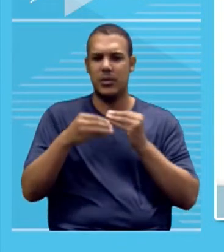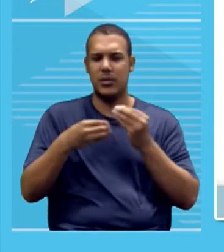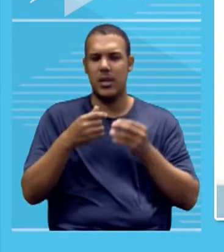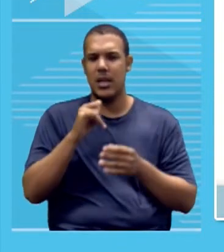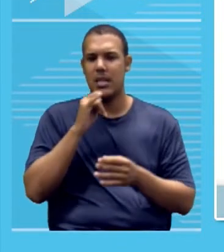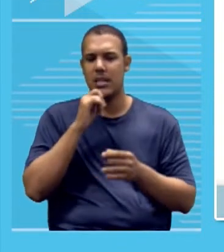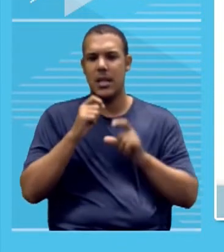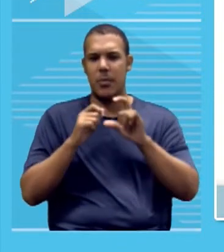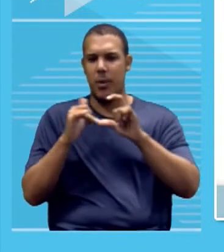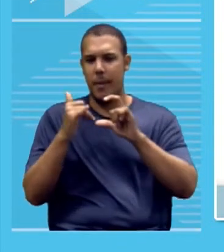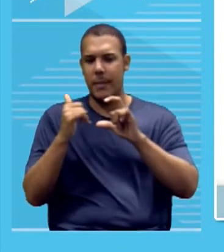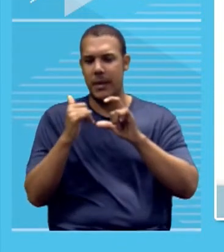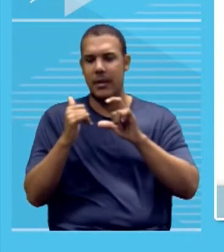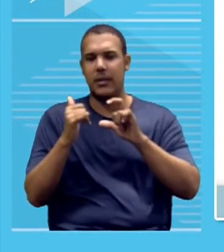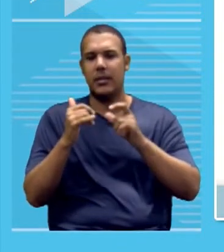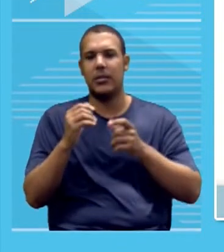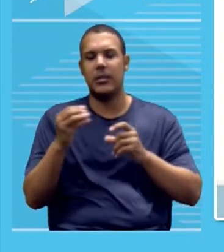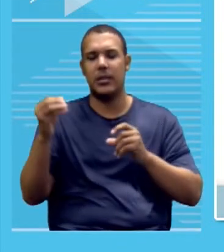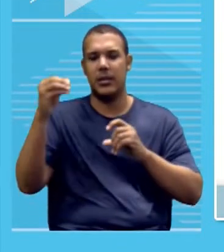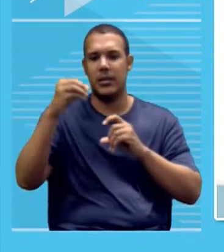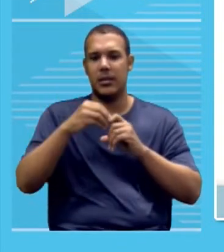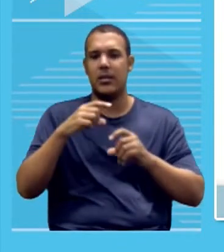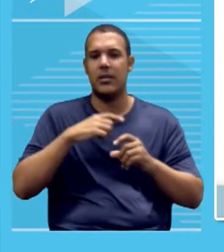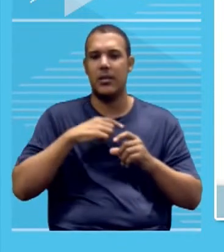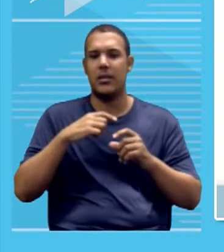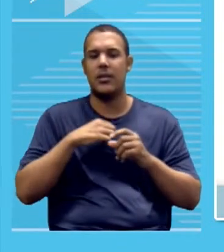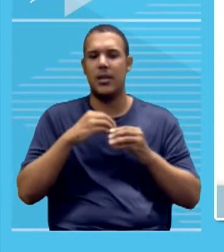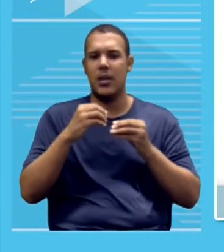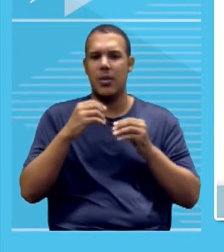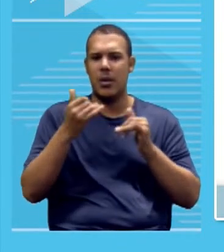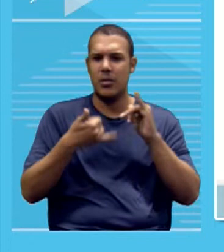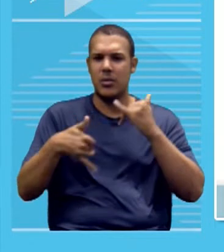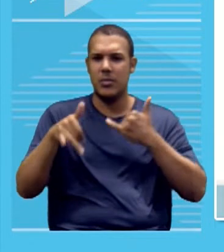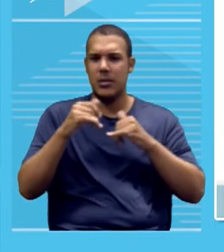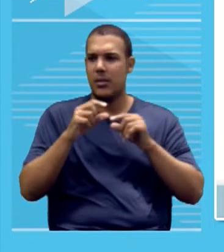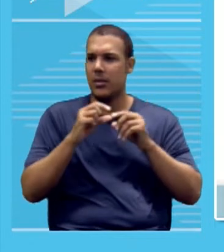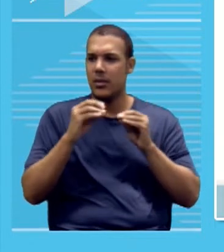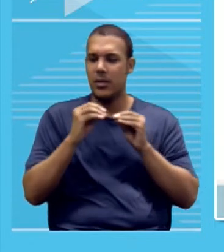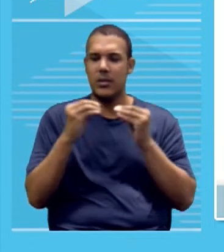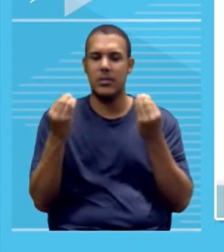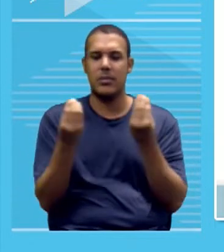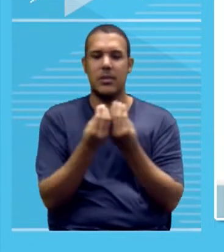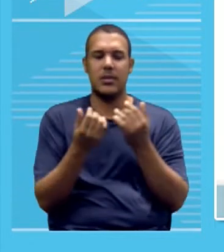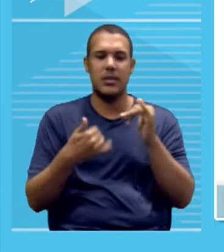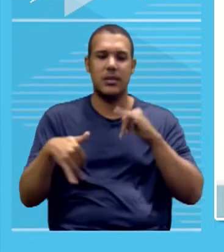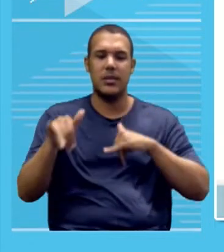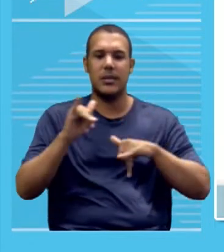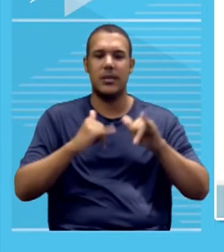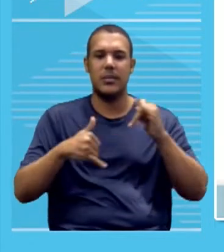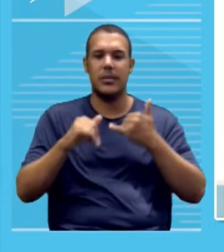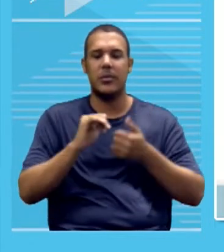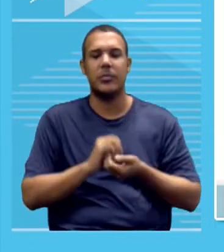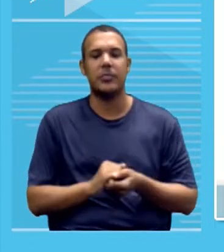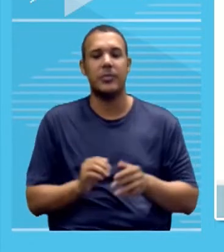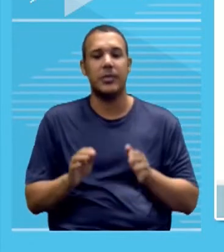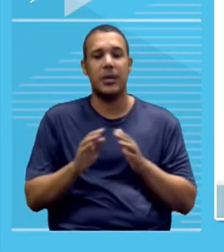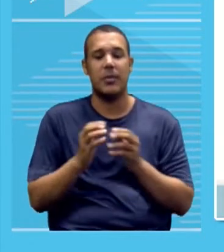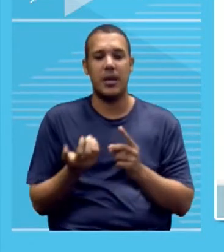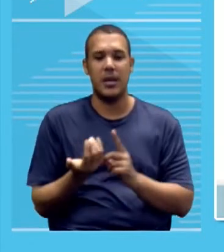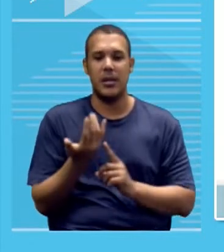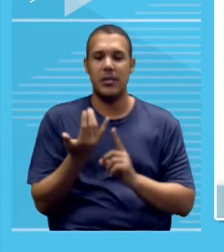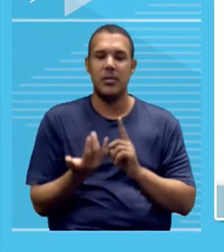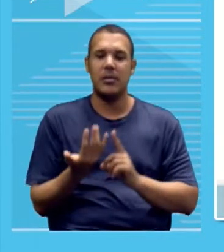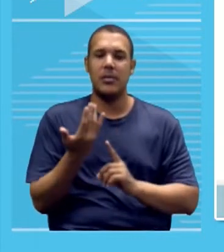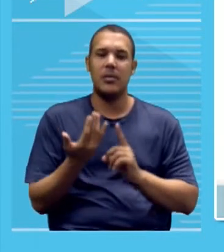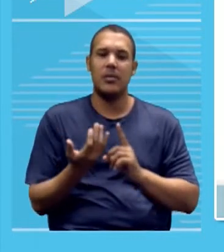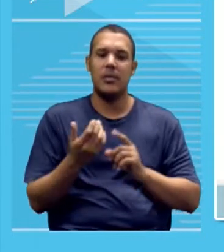pilha. Dentro de uma pilha é uma solução química, então ele está no estado líquido ali. Gasoso, movimento de